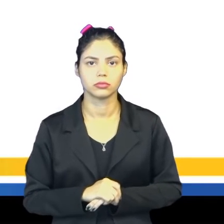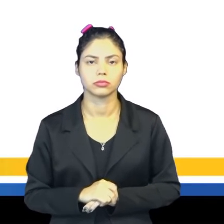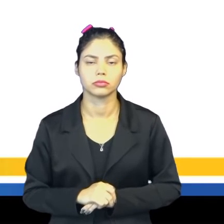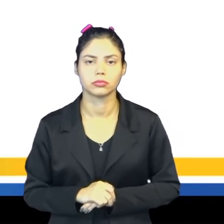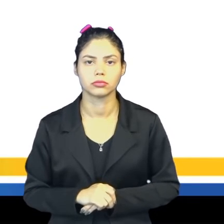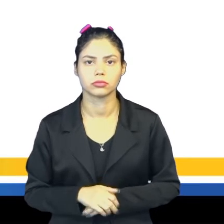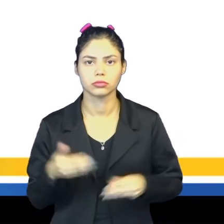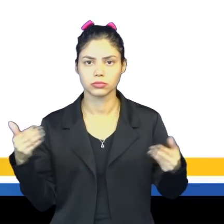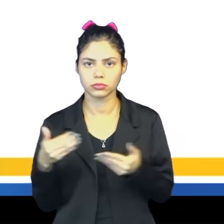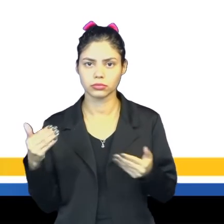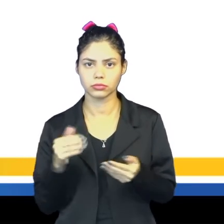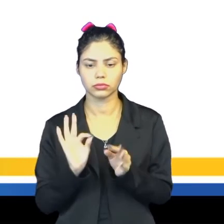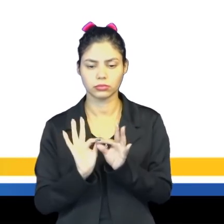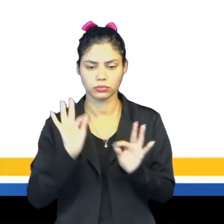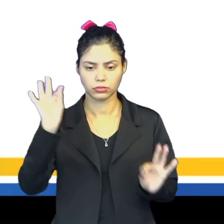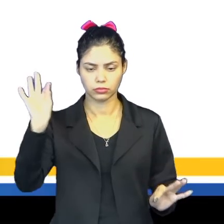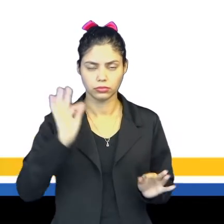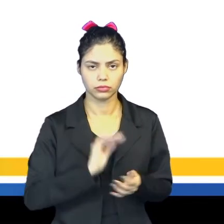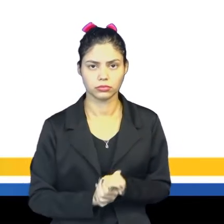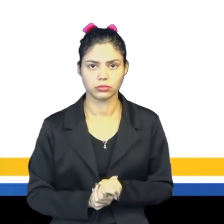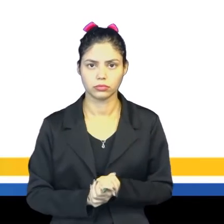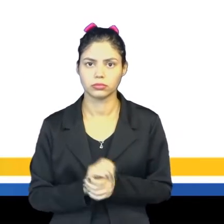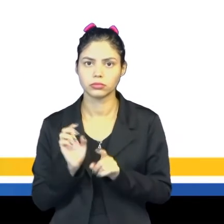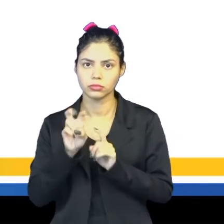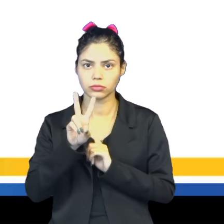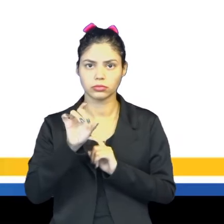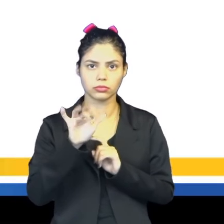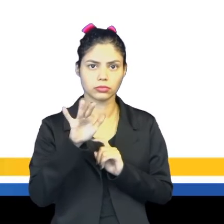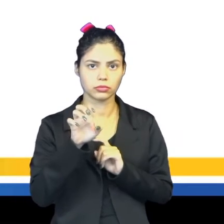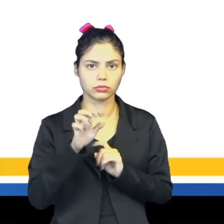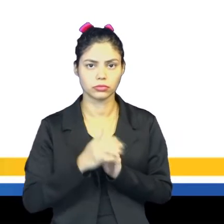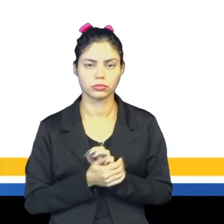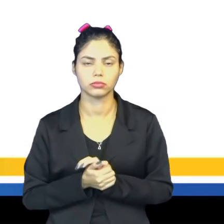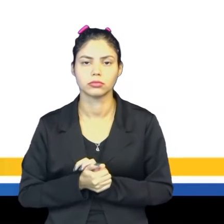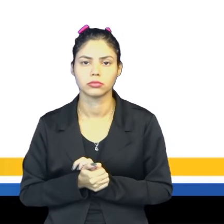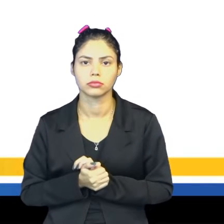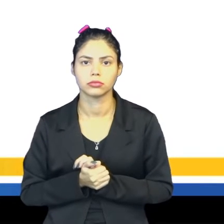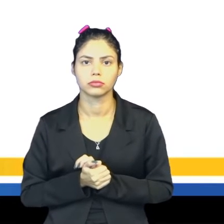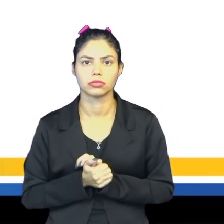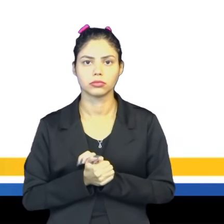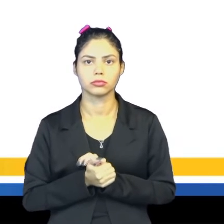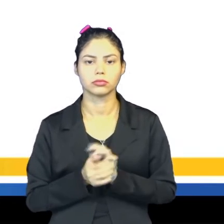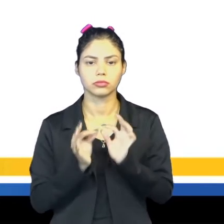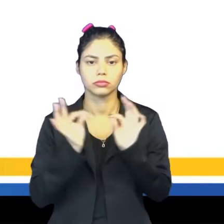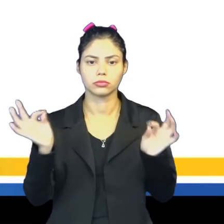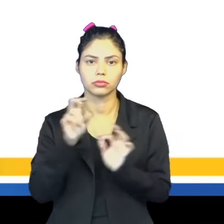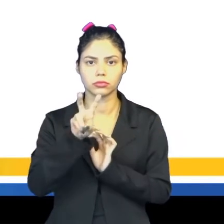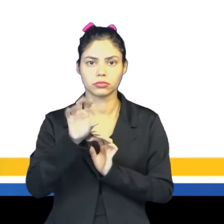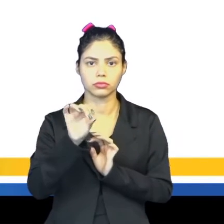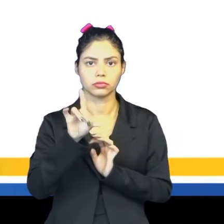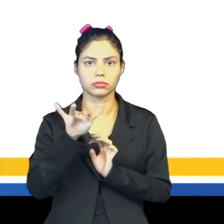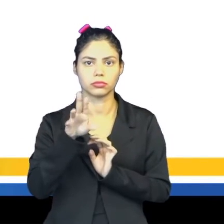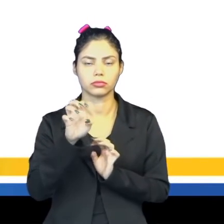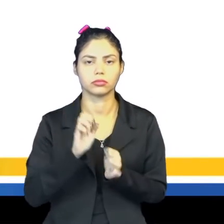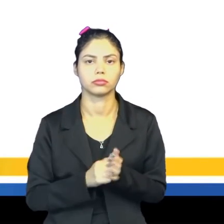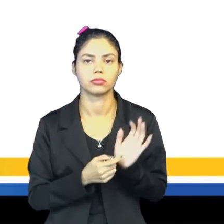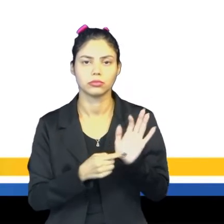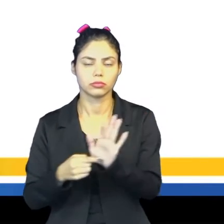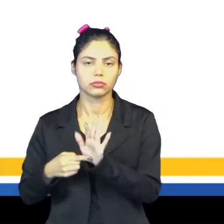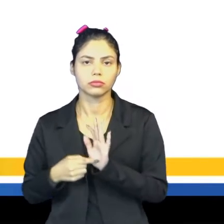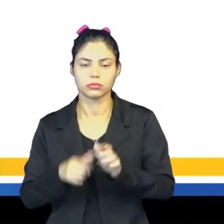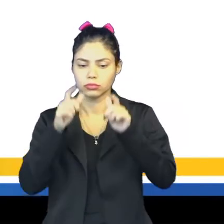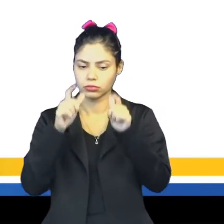Então vamos agora ver medidas de volume. As medidas de volume representam o